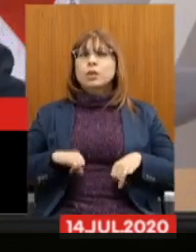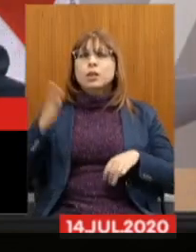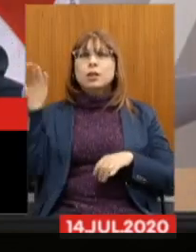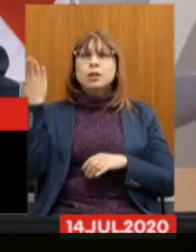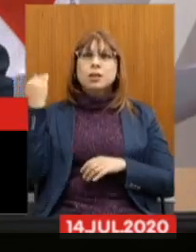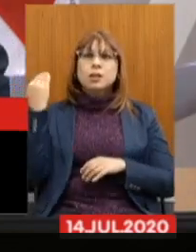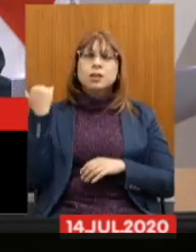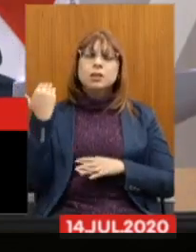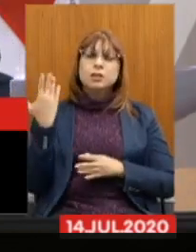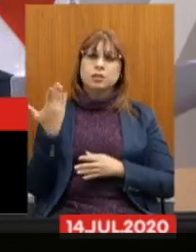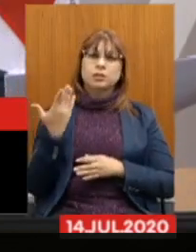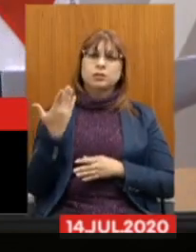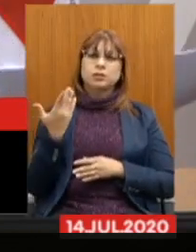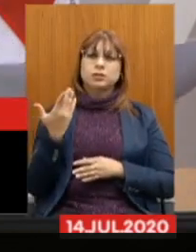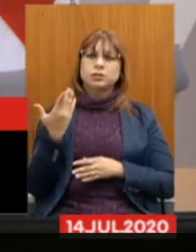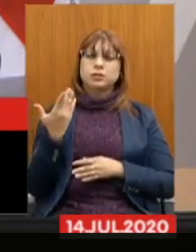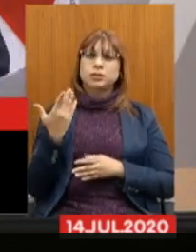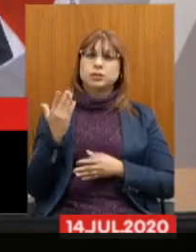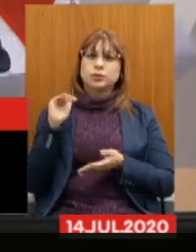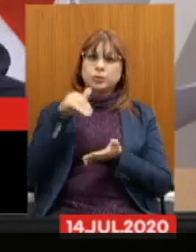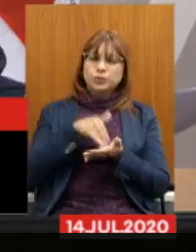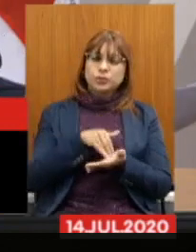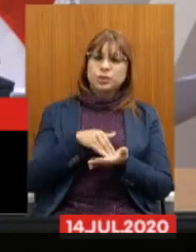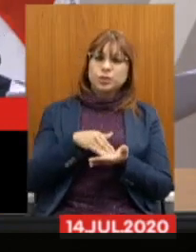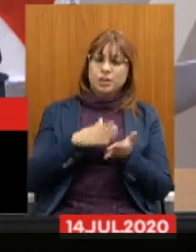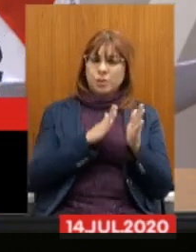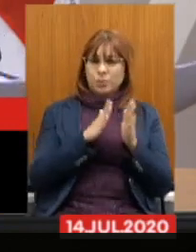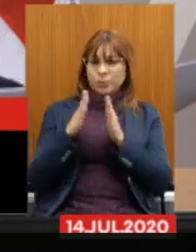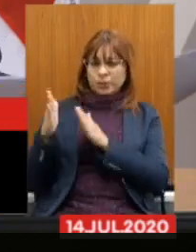fim da ditadura, uma série,